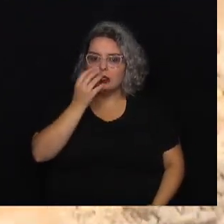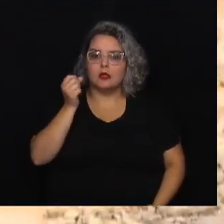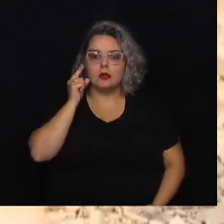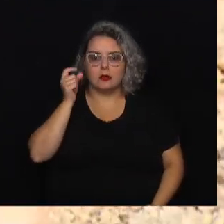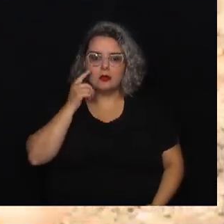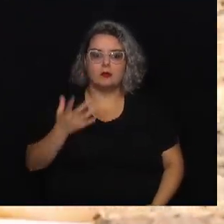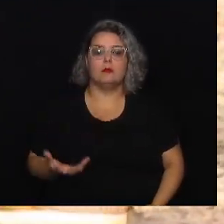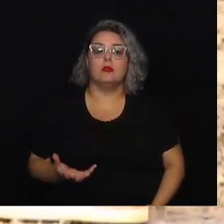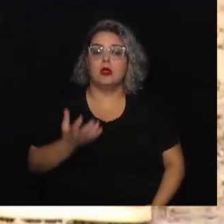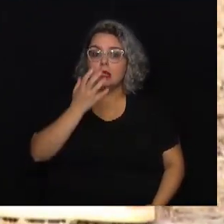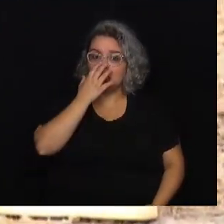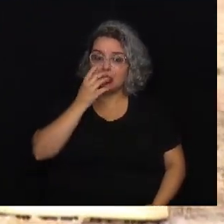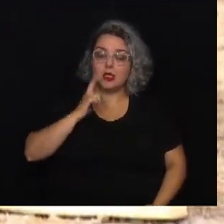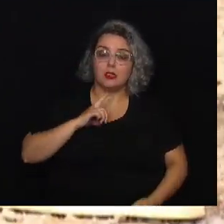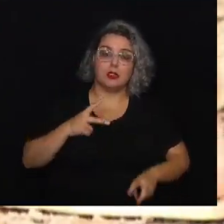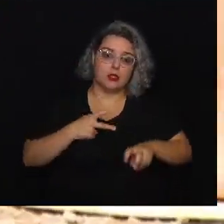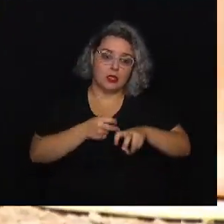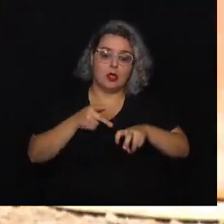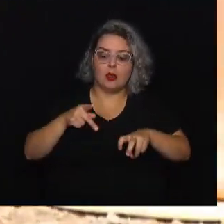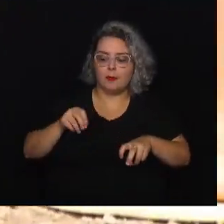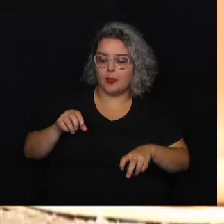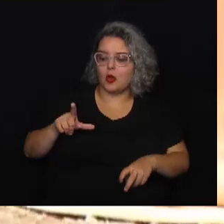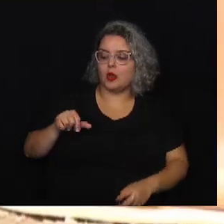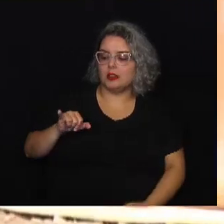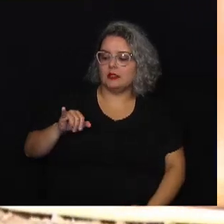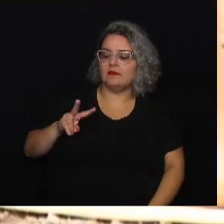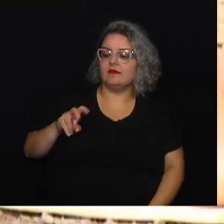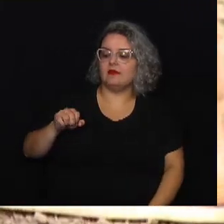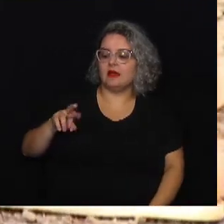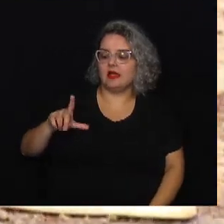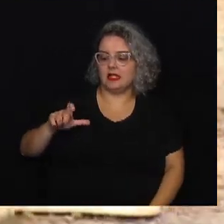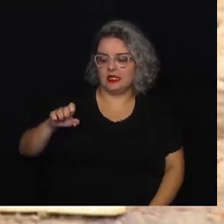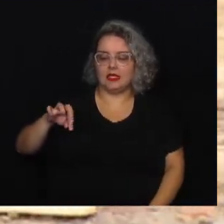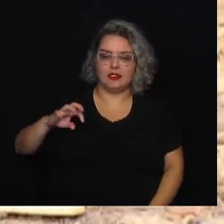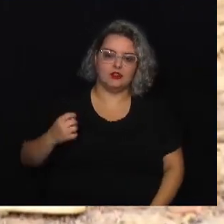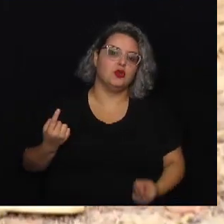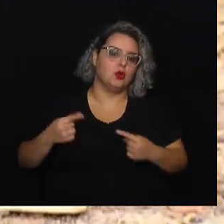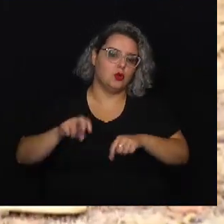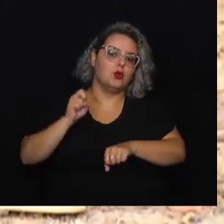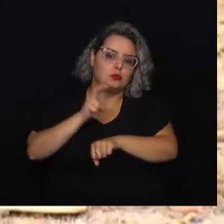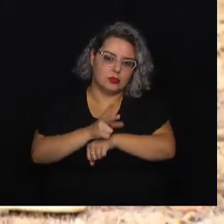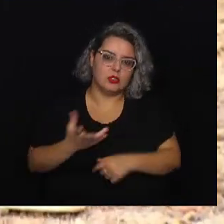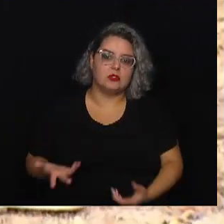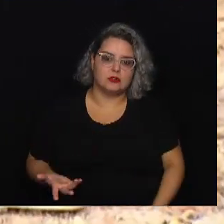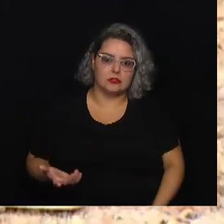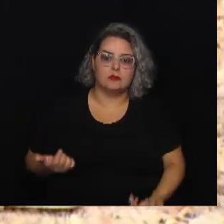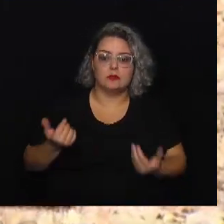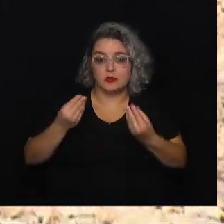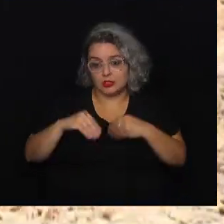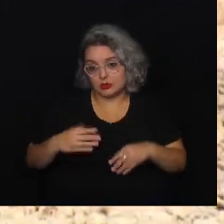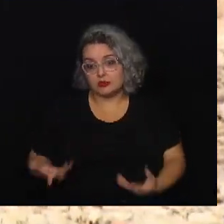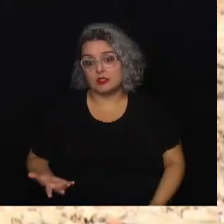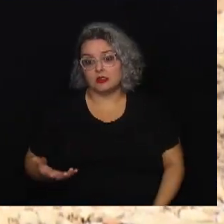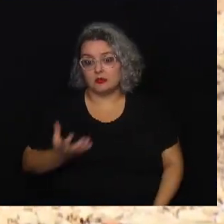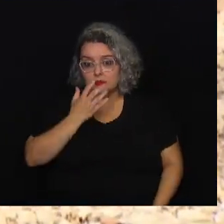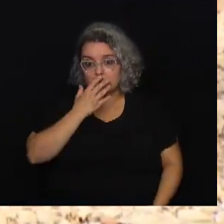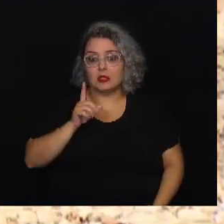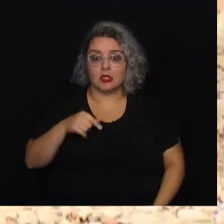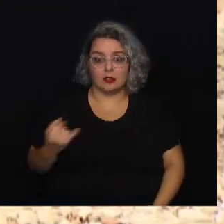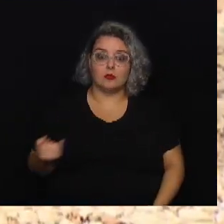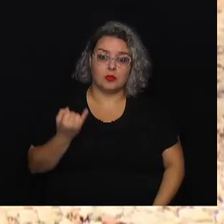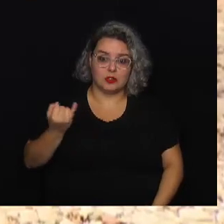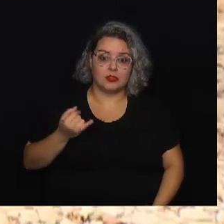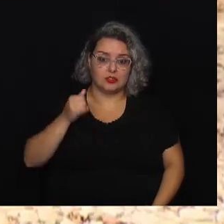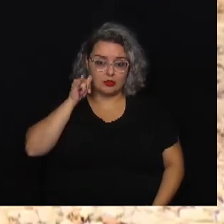cão a gente tem a vacina polivalente, que é contra os vírus que são fatais para o cão, né? Que é importante sempre prevenir. Bom,